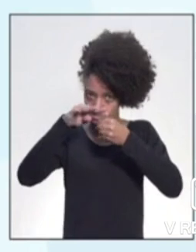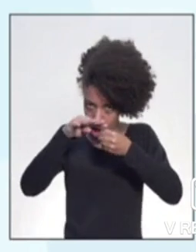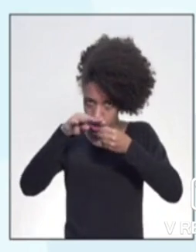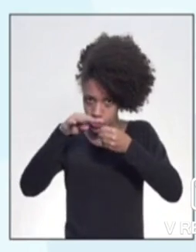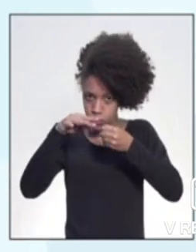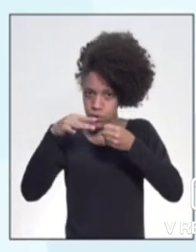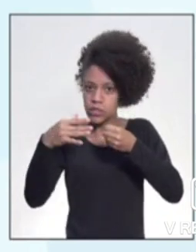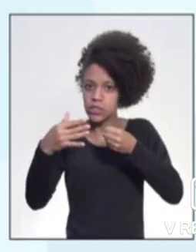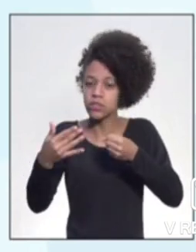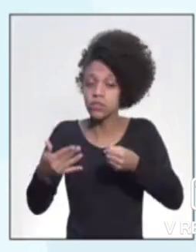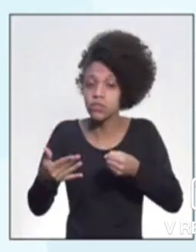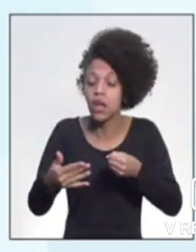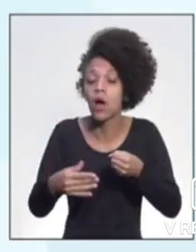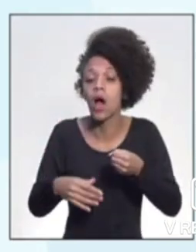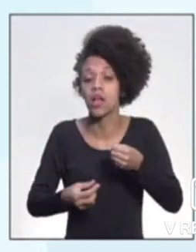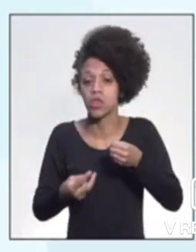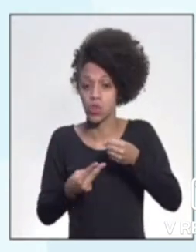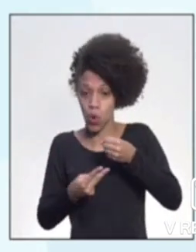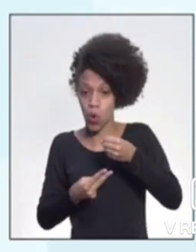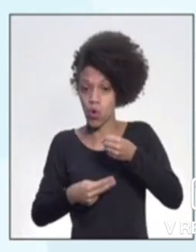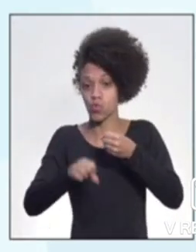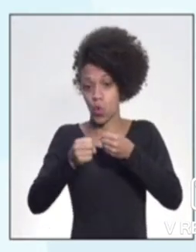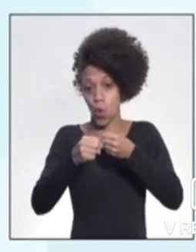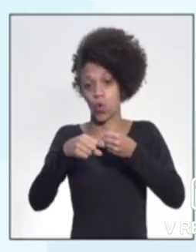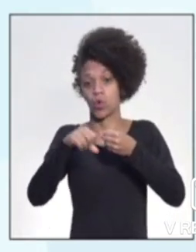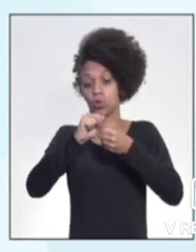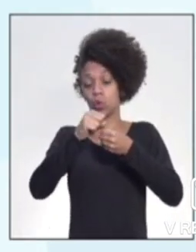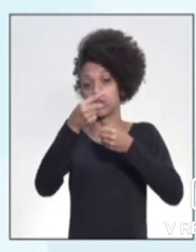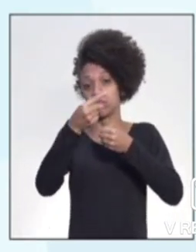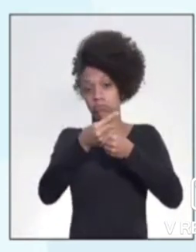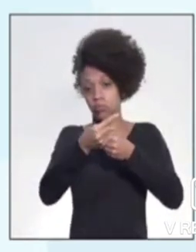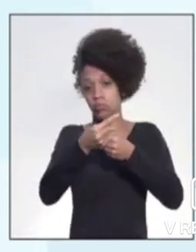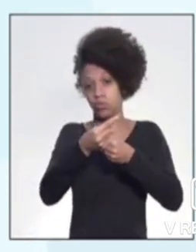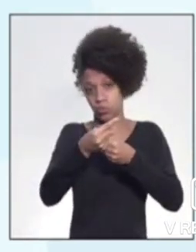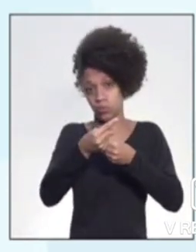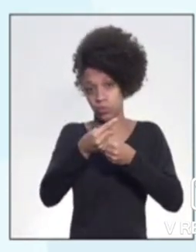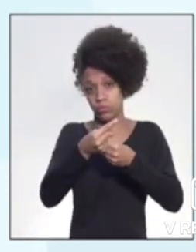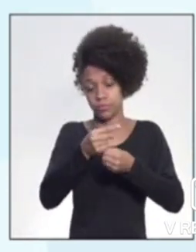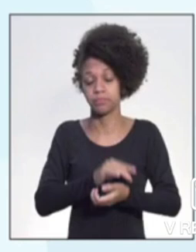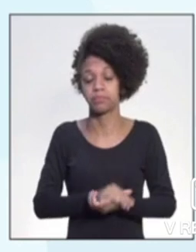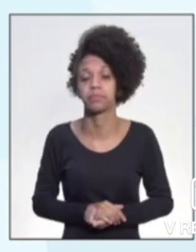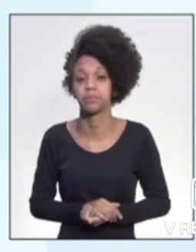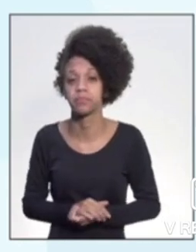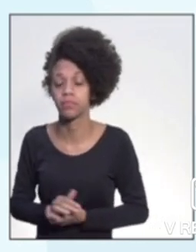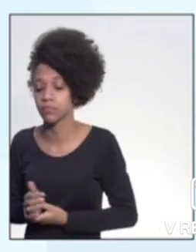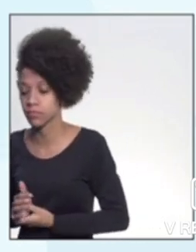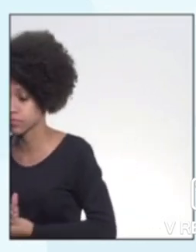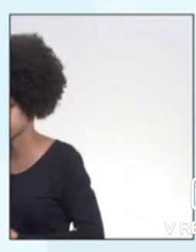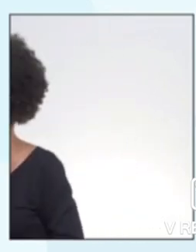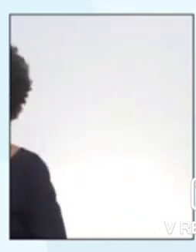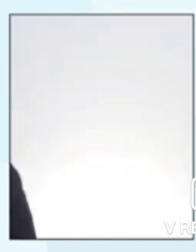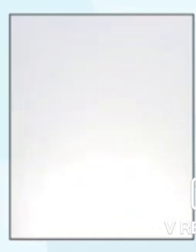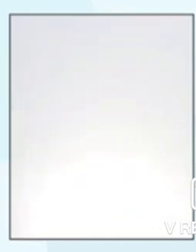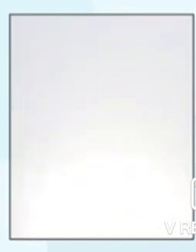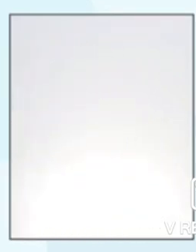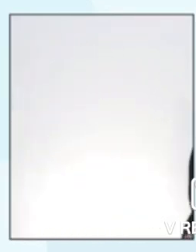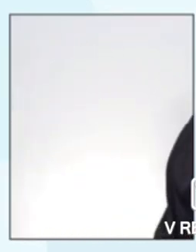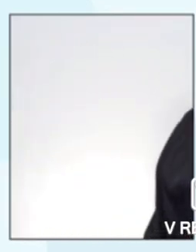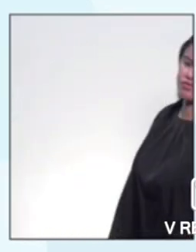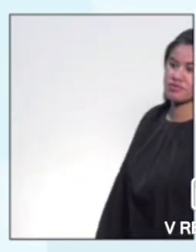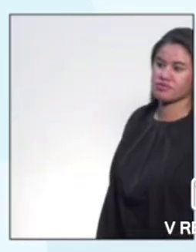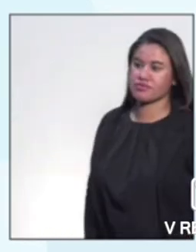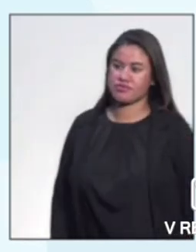segunda 8, a terceira 8 e na sua última camada 1 elétron. O que eu posso falar desses